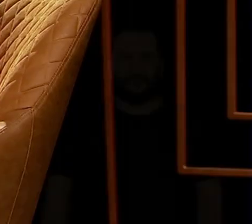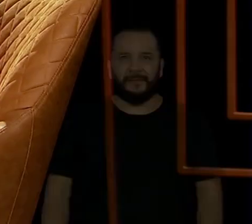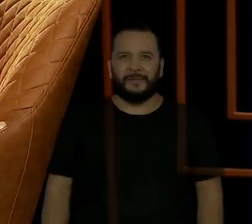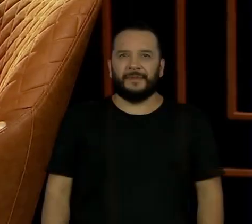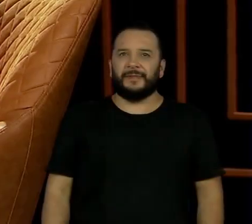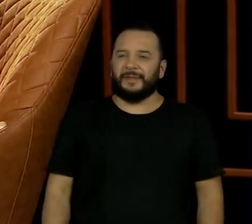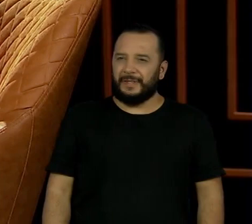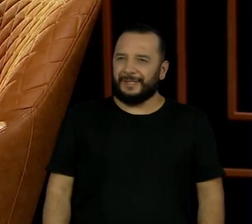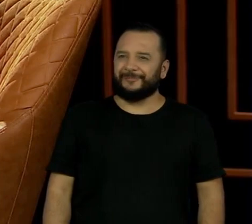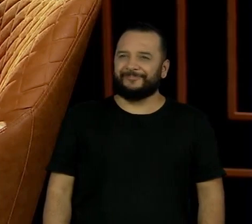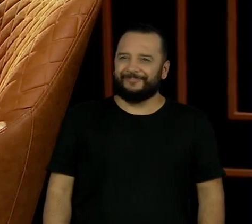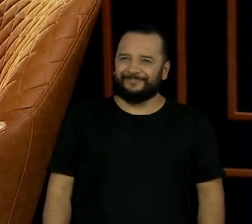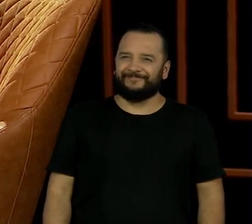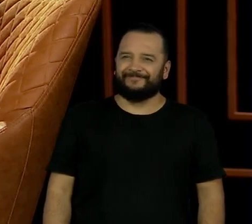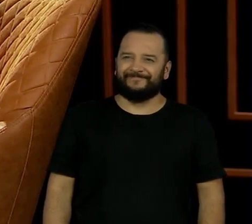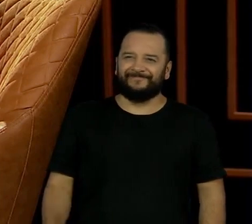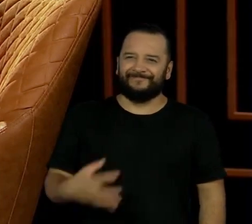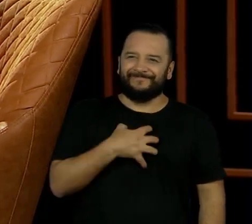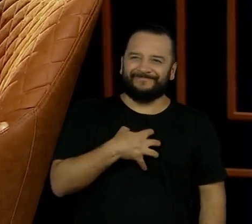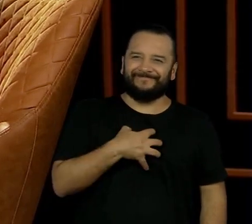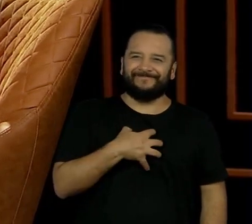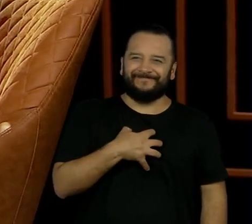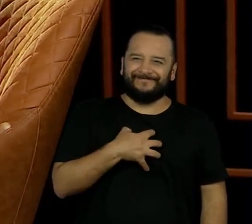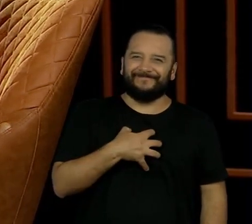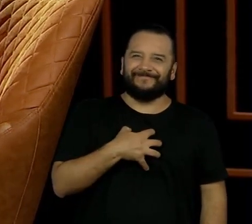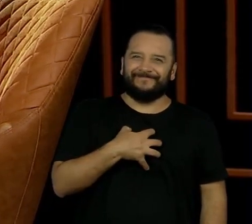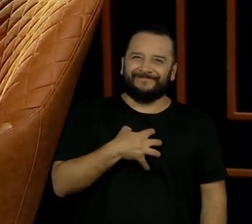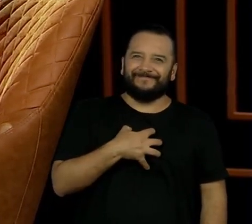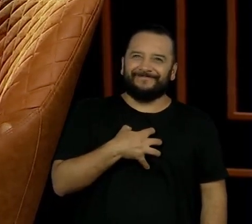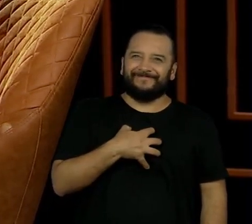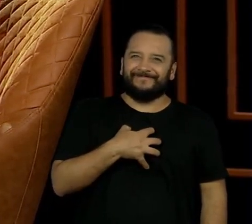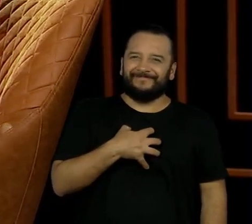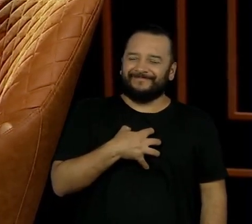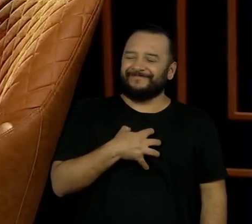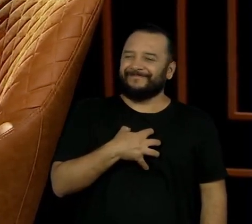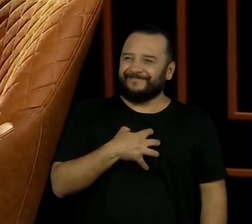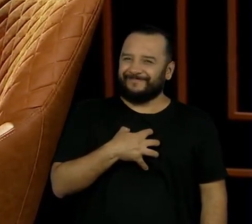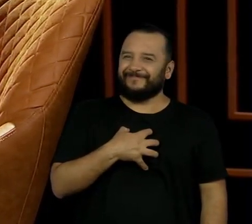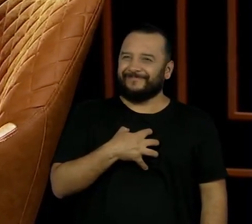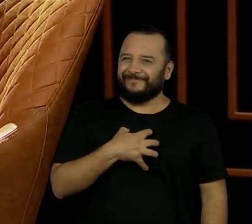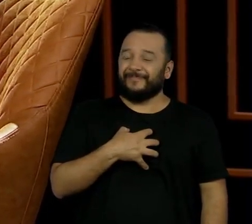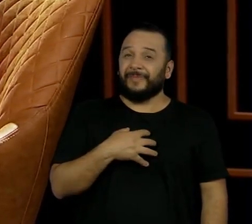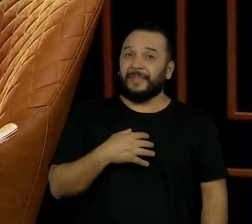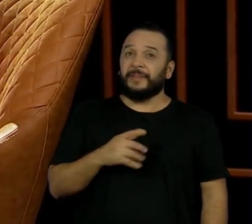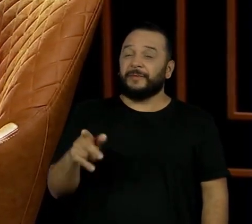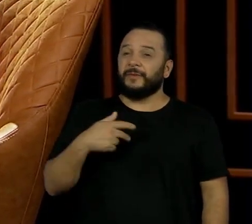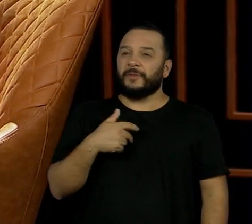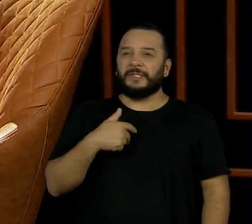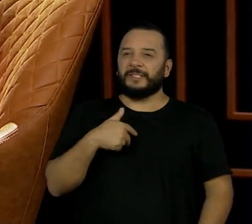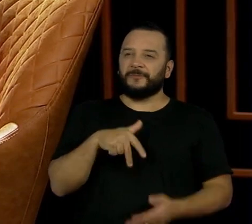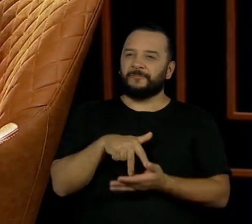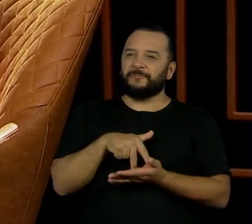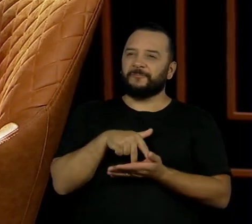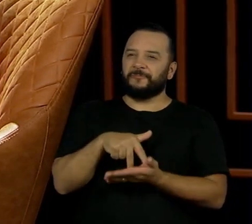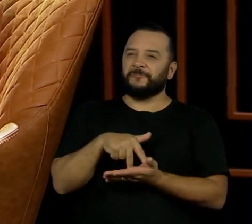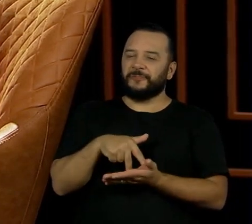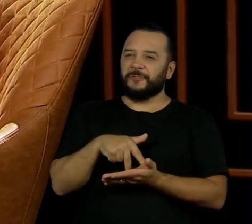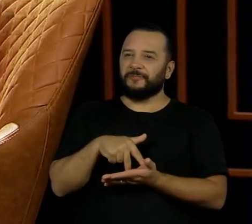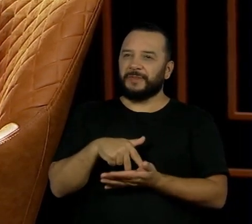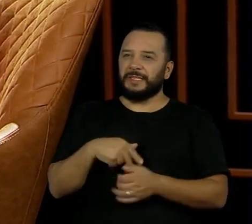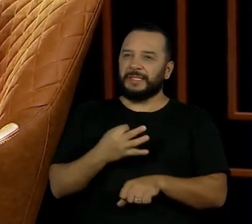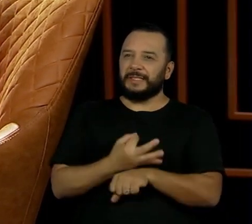Vocês queriam me derrubar nessa. Não, já olhei, eu falei, Paula, você vai se manter firme.